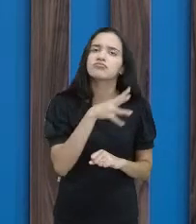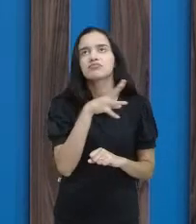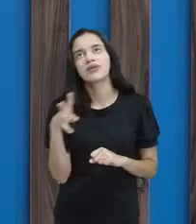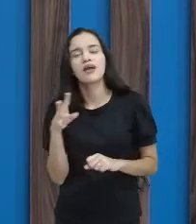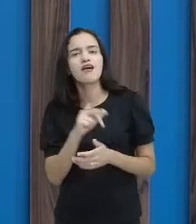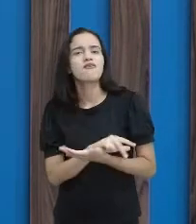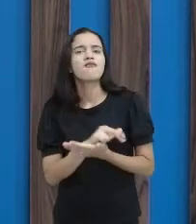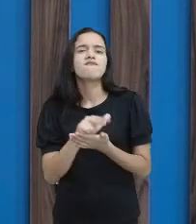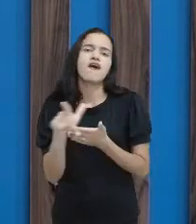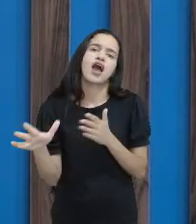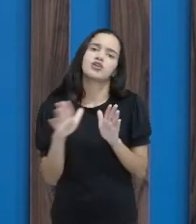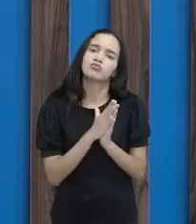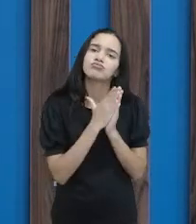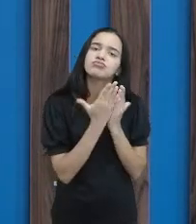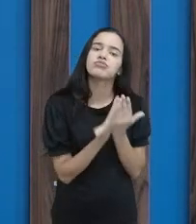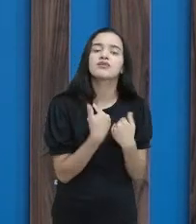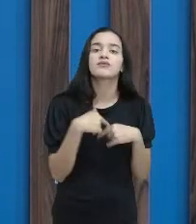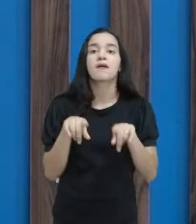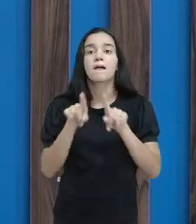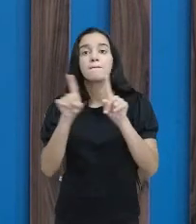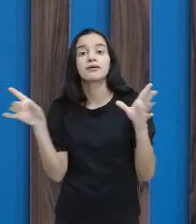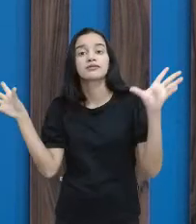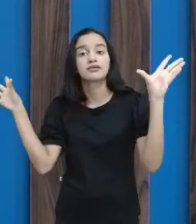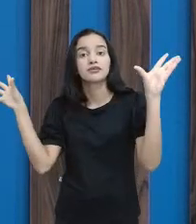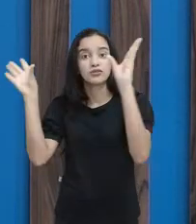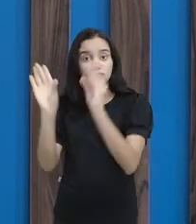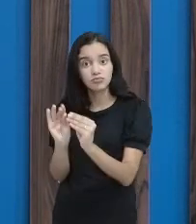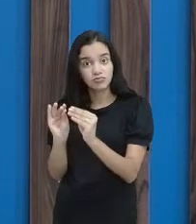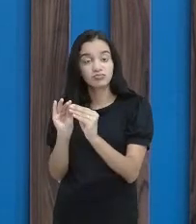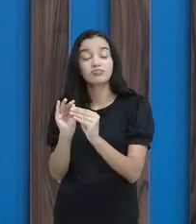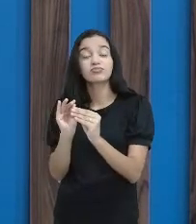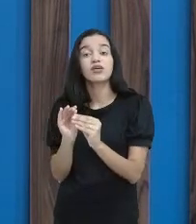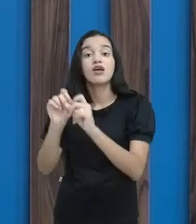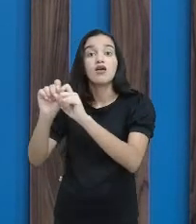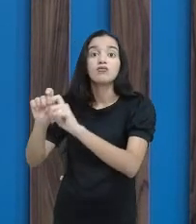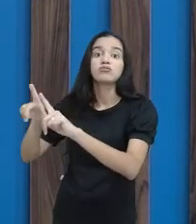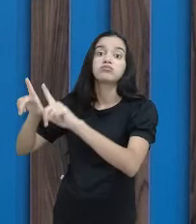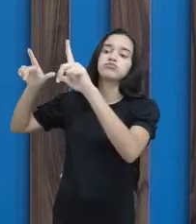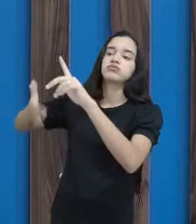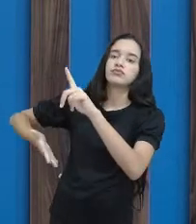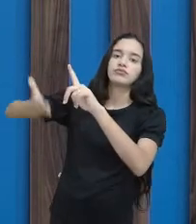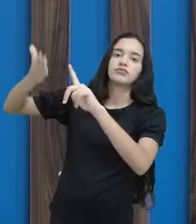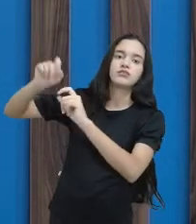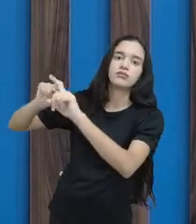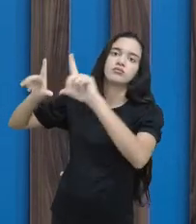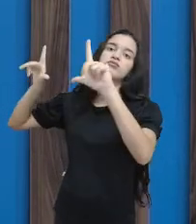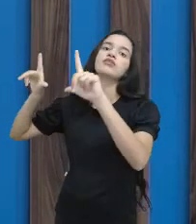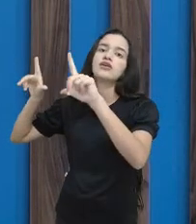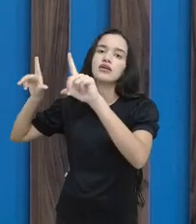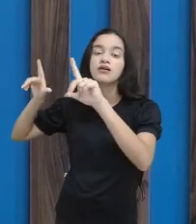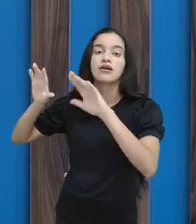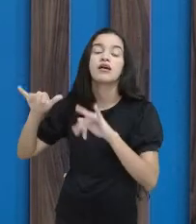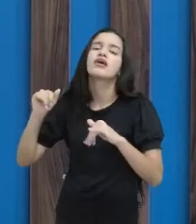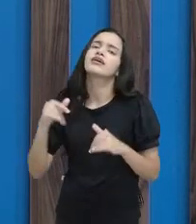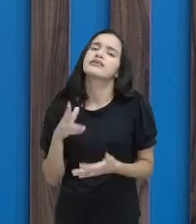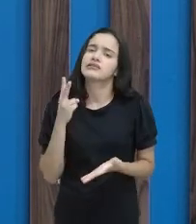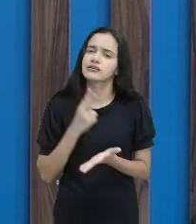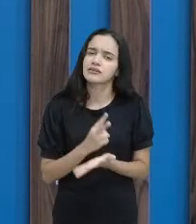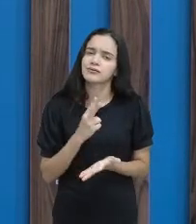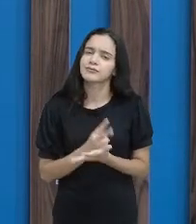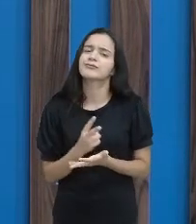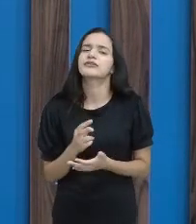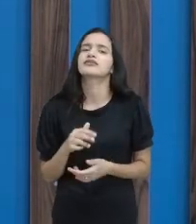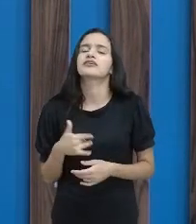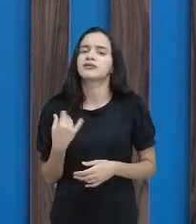dizer, vários livros, mas está aí resumido nesse grande quadro, né, nessa grande exposição, e deve ficar exposto